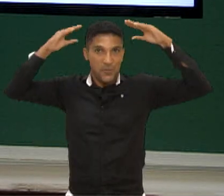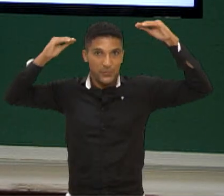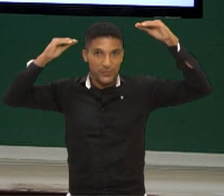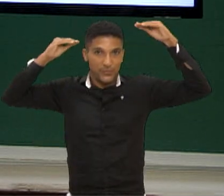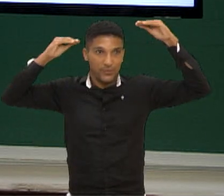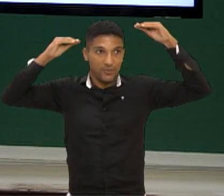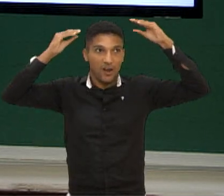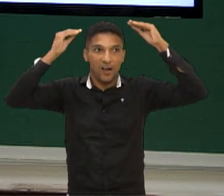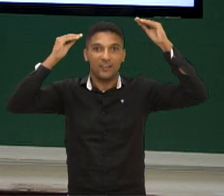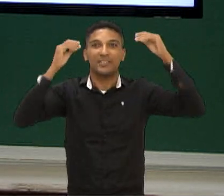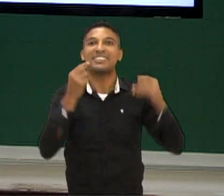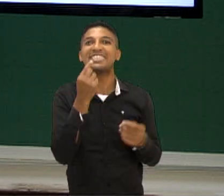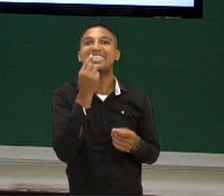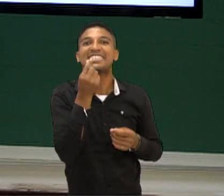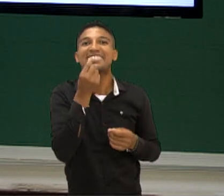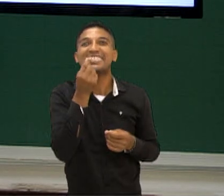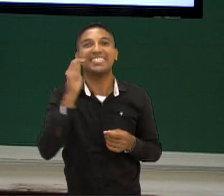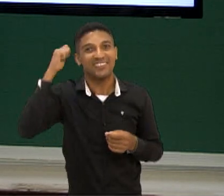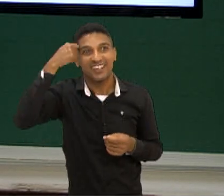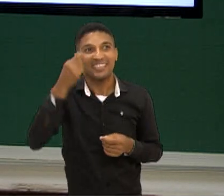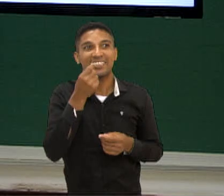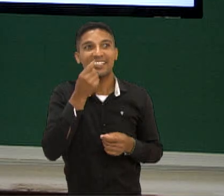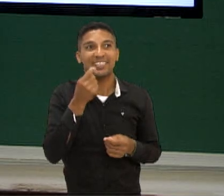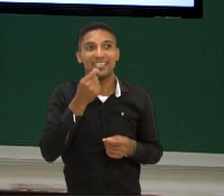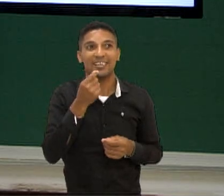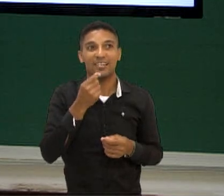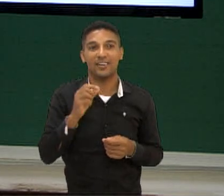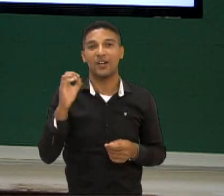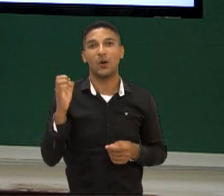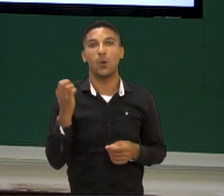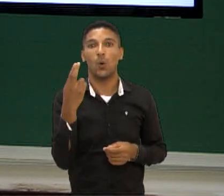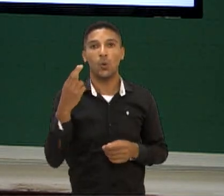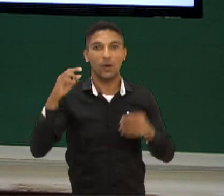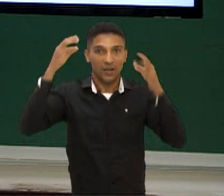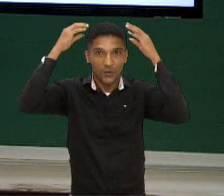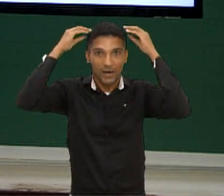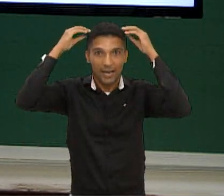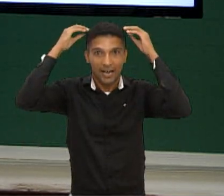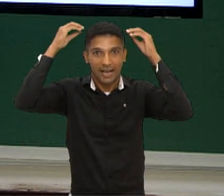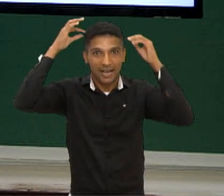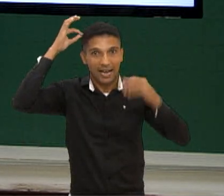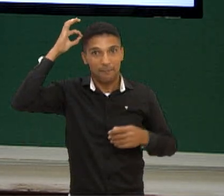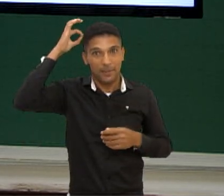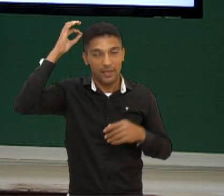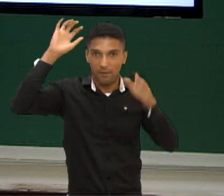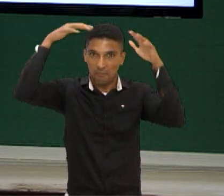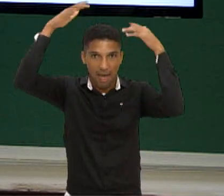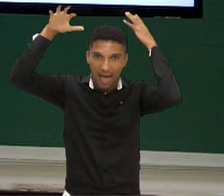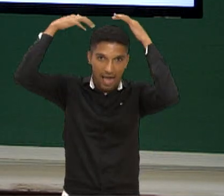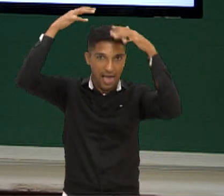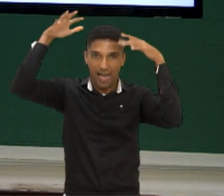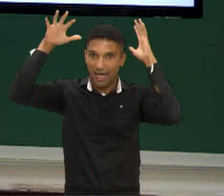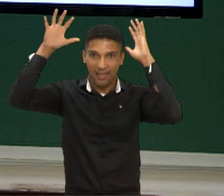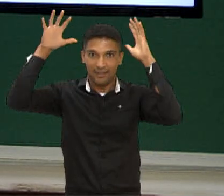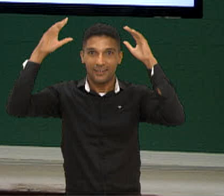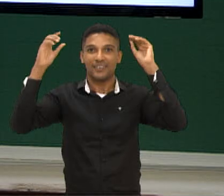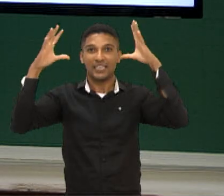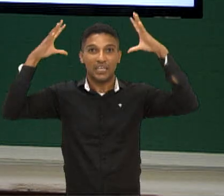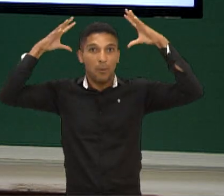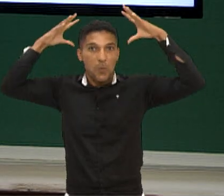lá, pinta o dente, ou então deixa o cabelo bagunçado, põe um chapéu de palha.